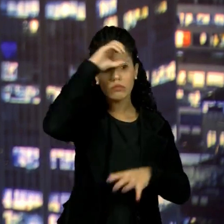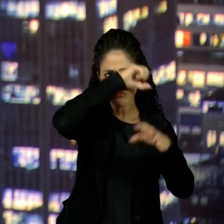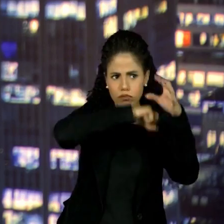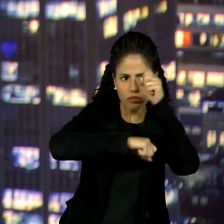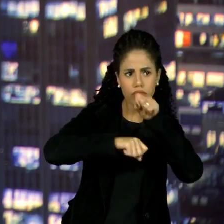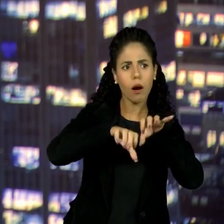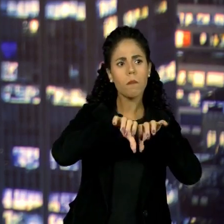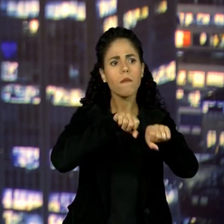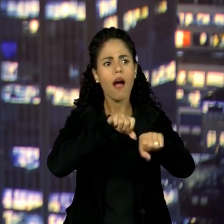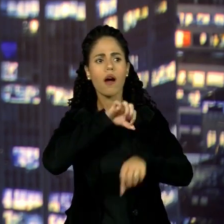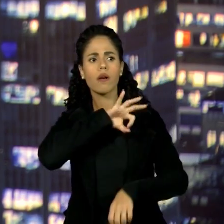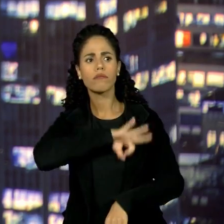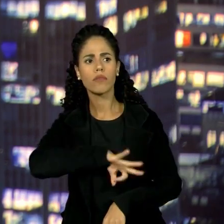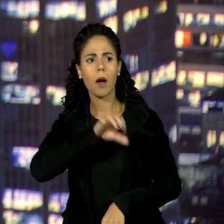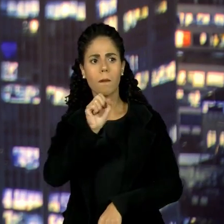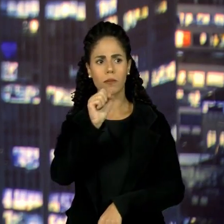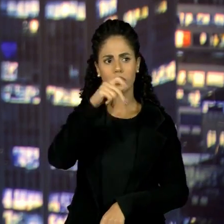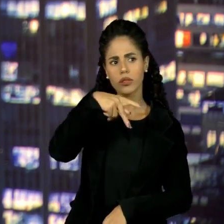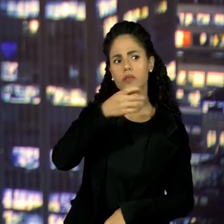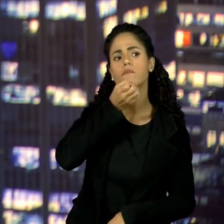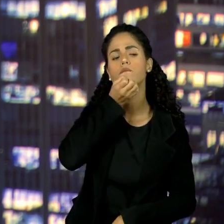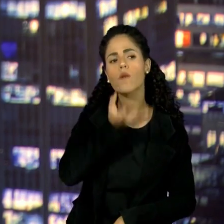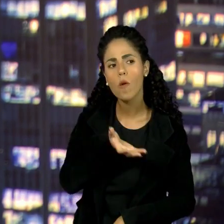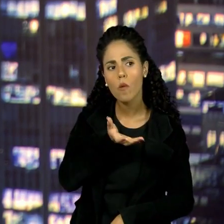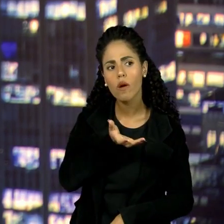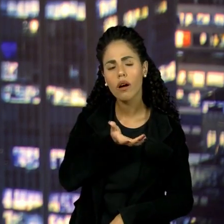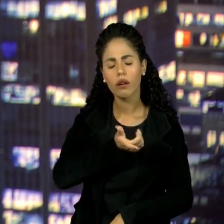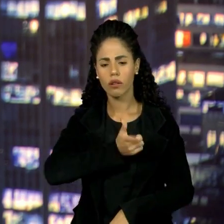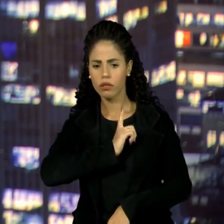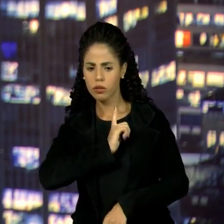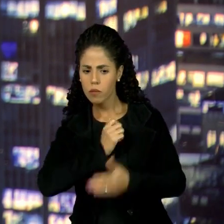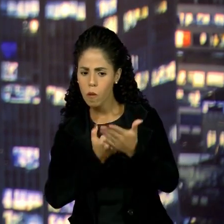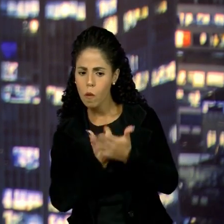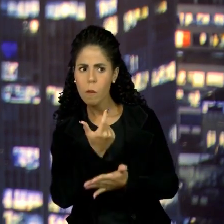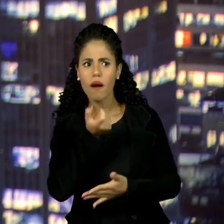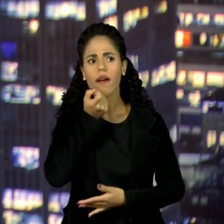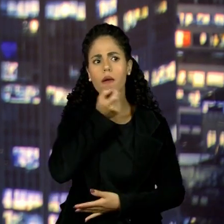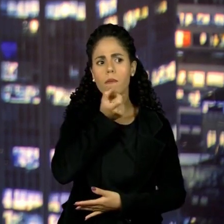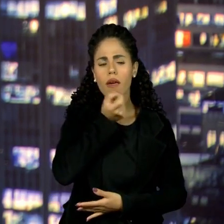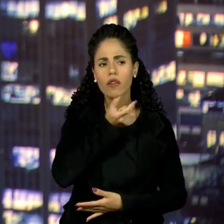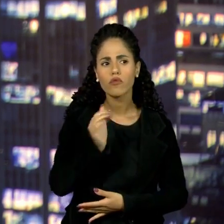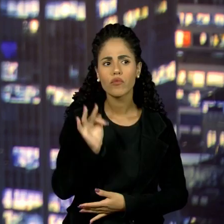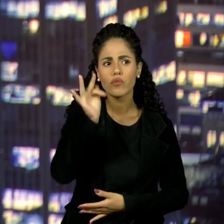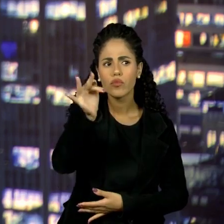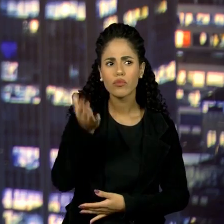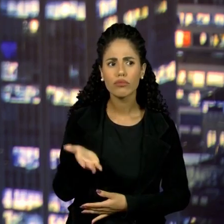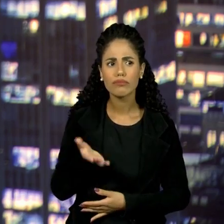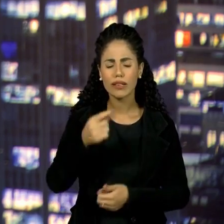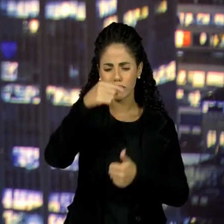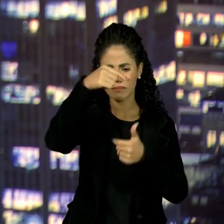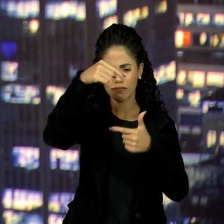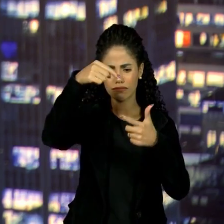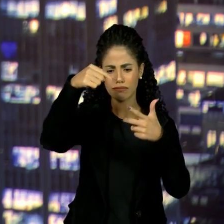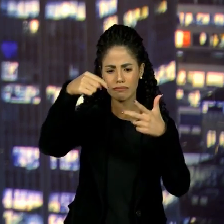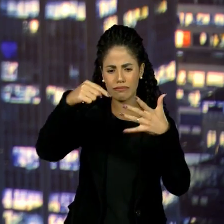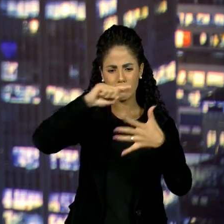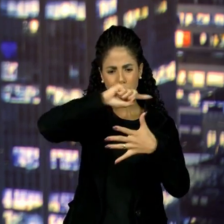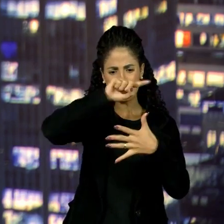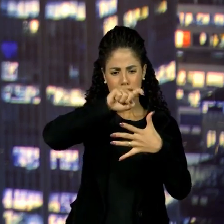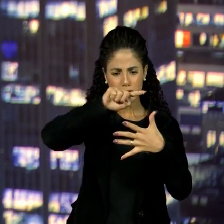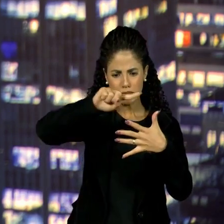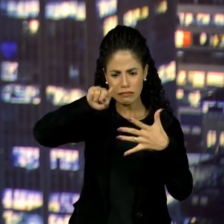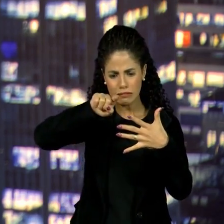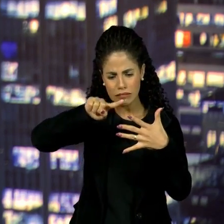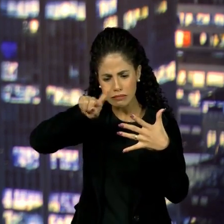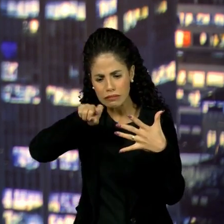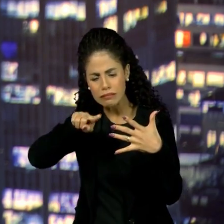uma aposentadoria digna? Vou ter dinheiro para comprar os meus medicamentos? tem muita coisa que precisa ser pensada além